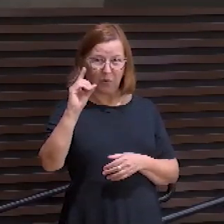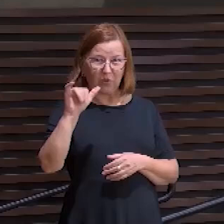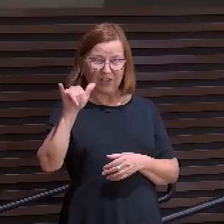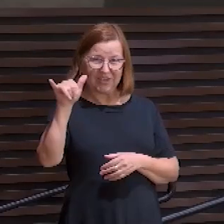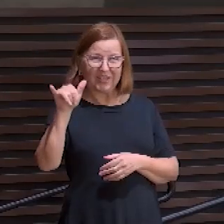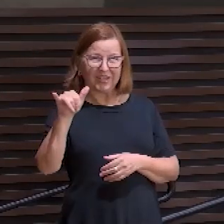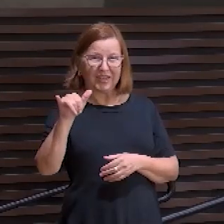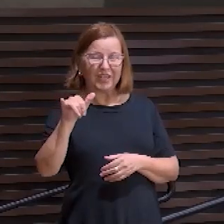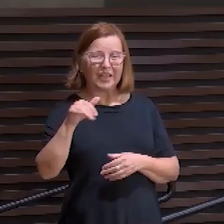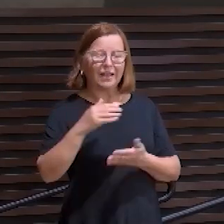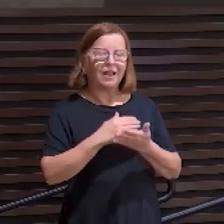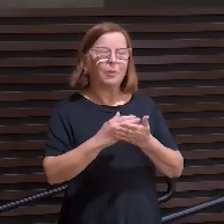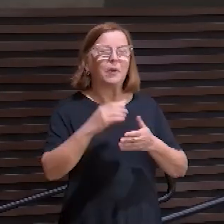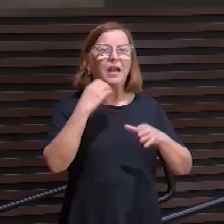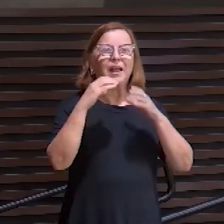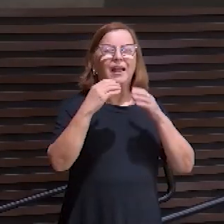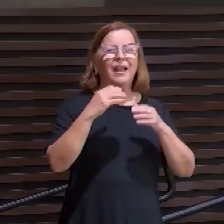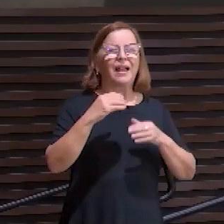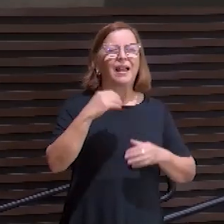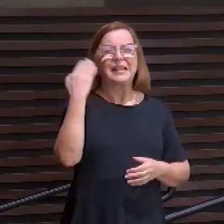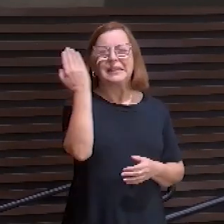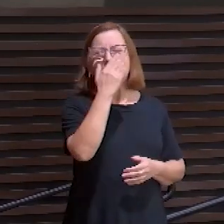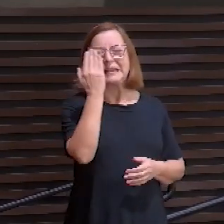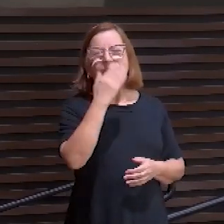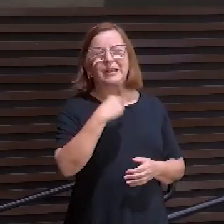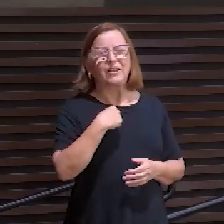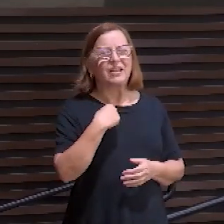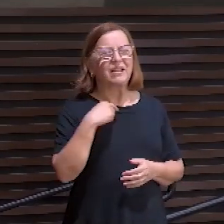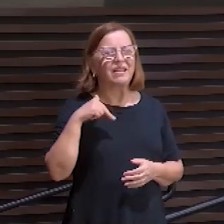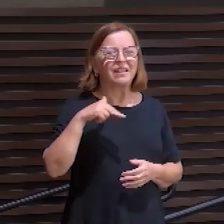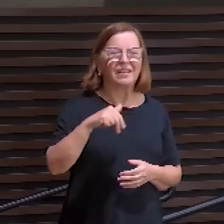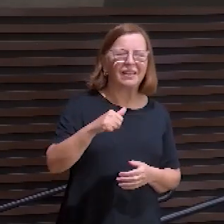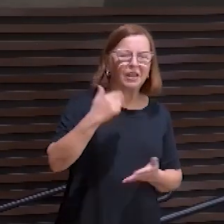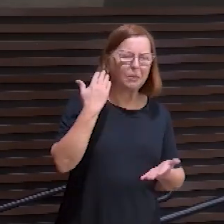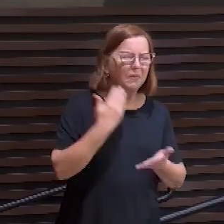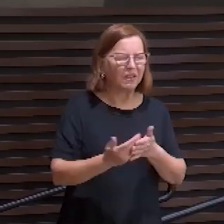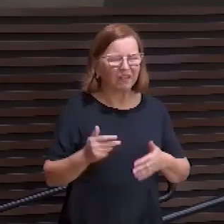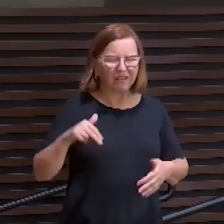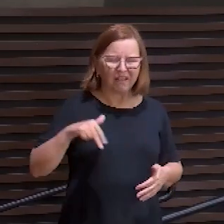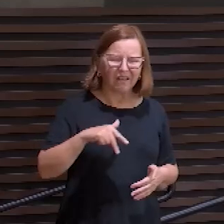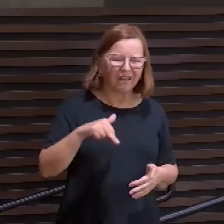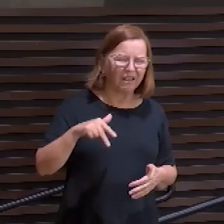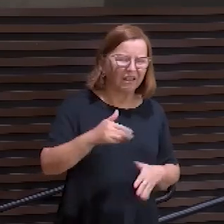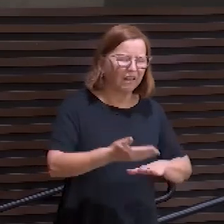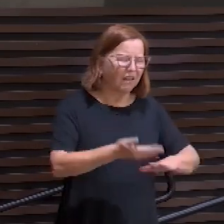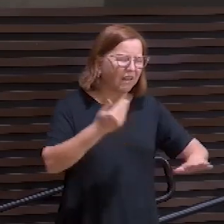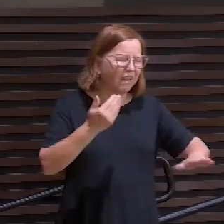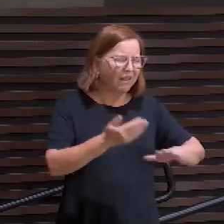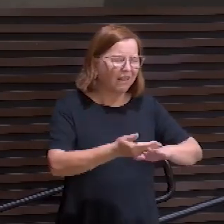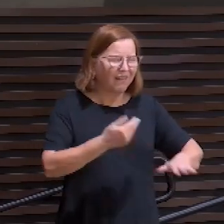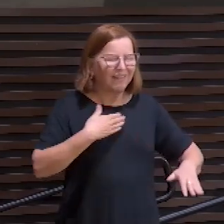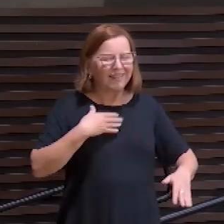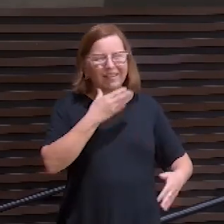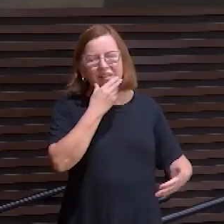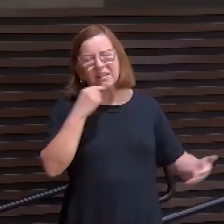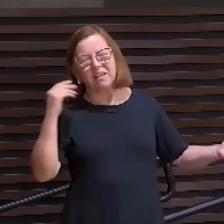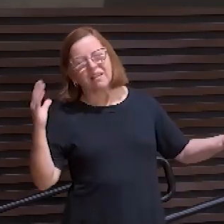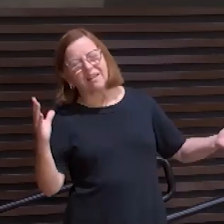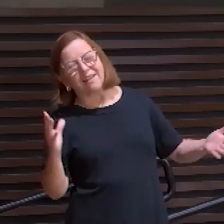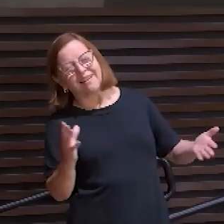eu andei e perdido vaguei, longe, longe do